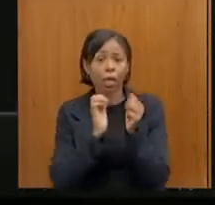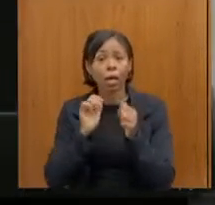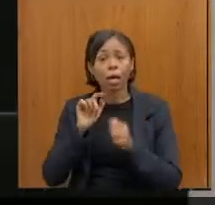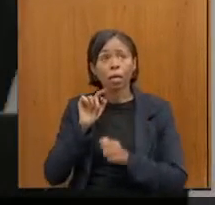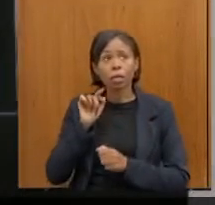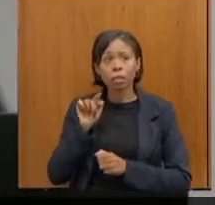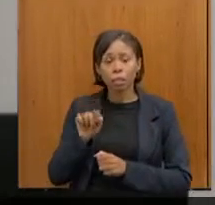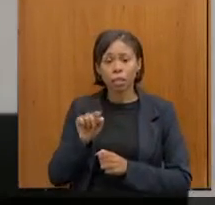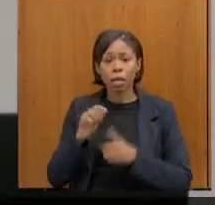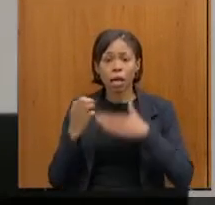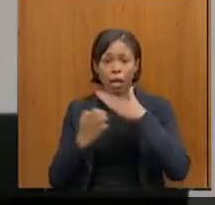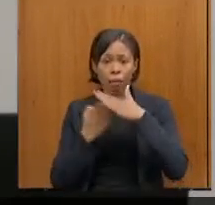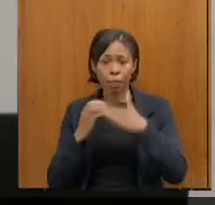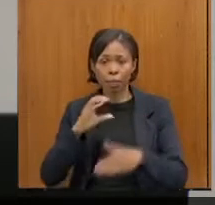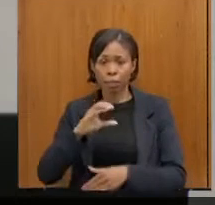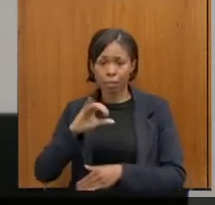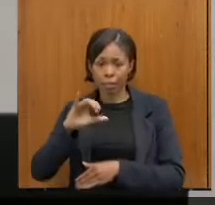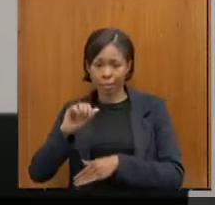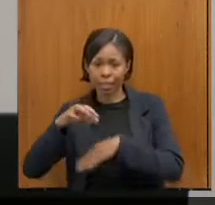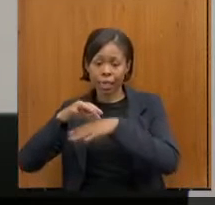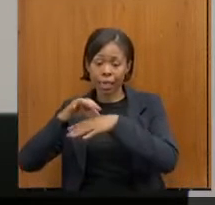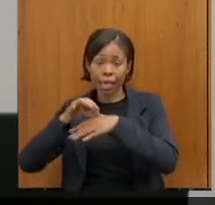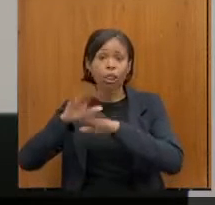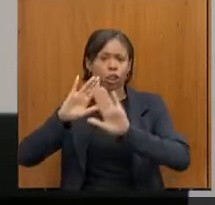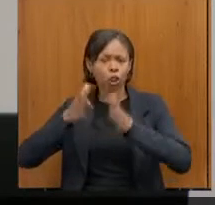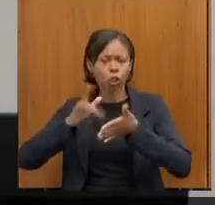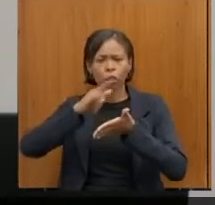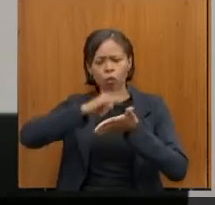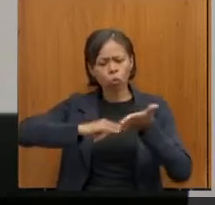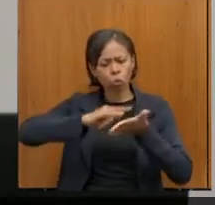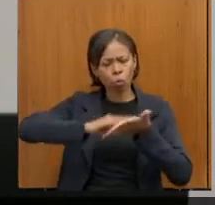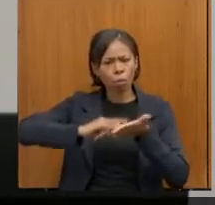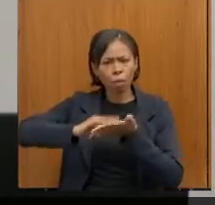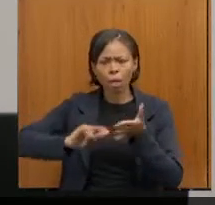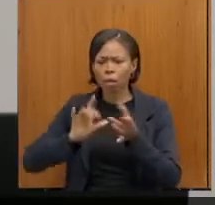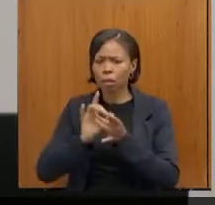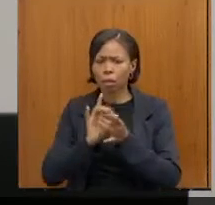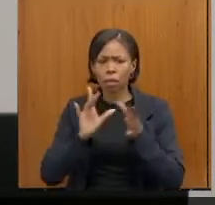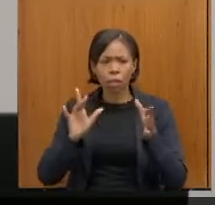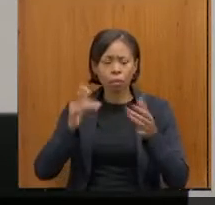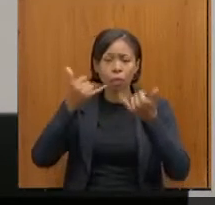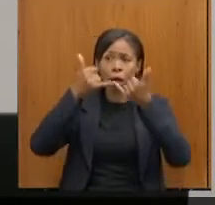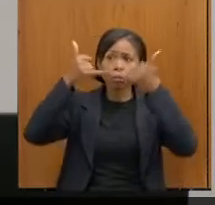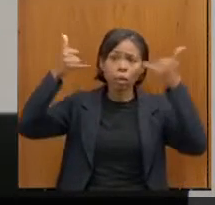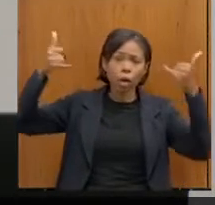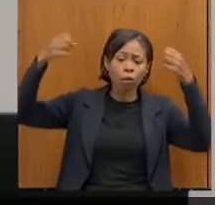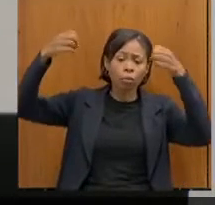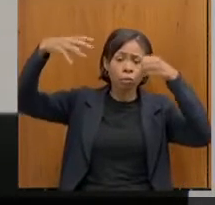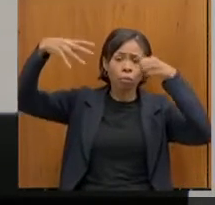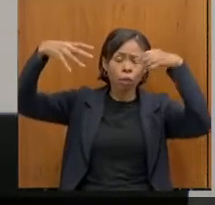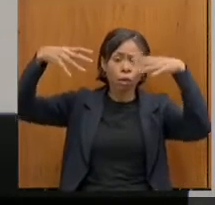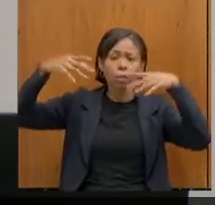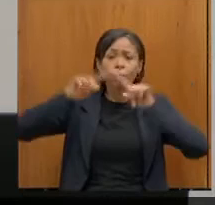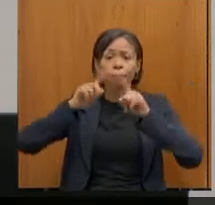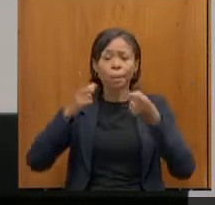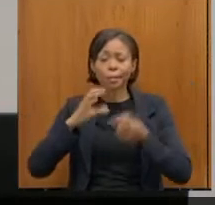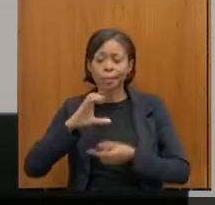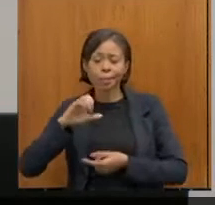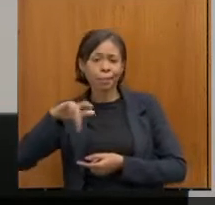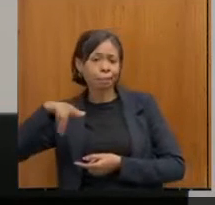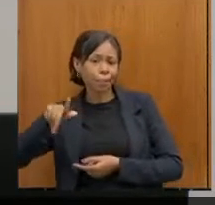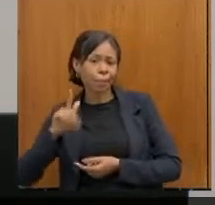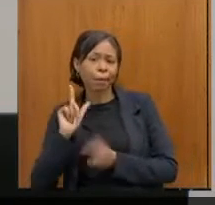se a carne encaminha os documentos de solicitação de expansão de rede elétrica EA Cemig devolve a